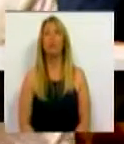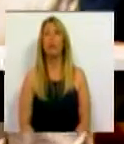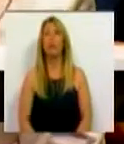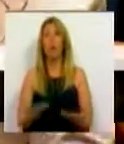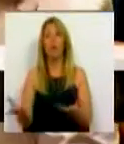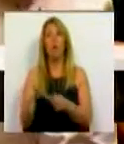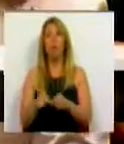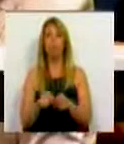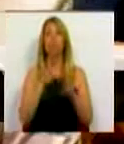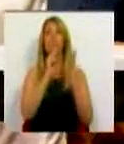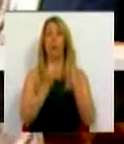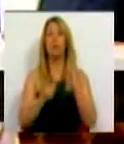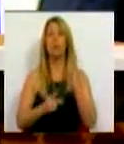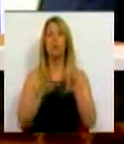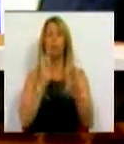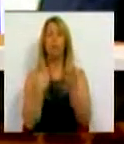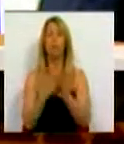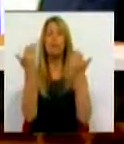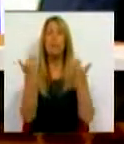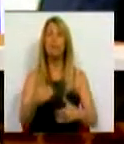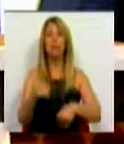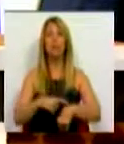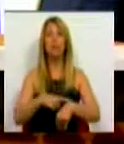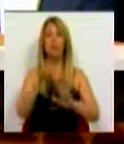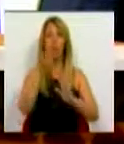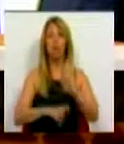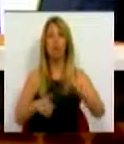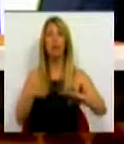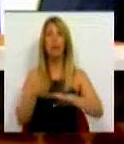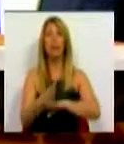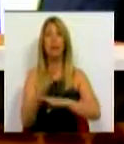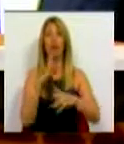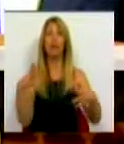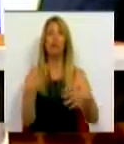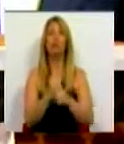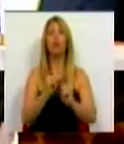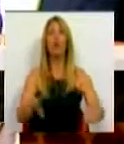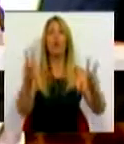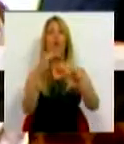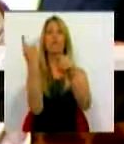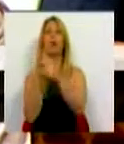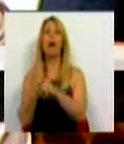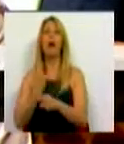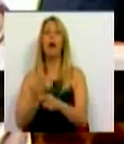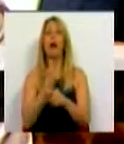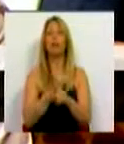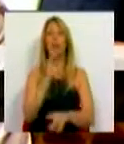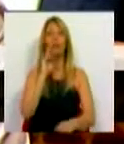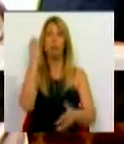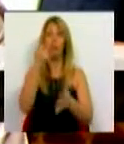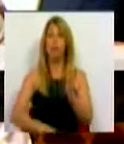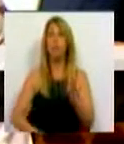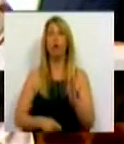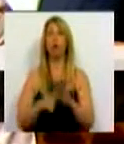presente alteração vem delimitar o âmbito temporal deste regime através da extinção da criação de novos ativos por impostos